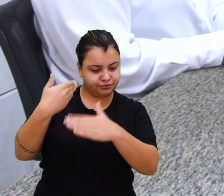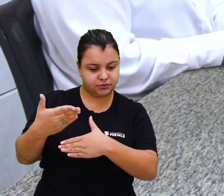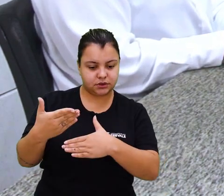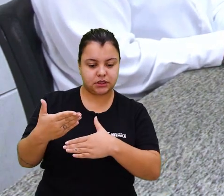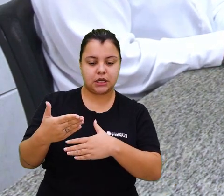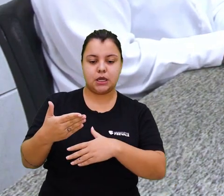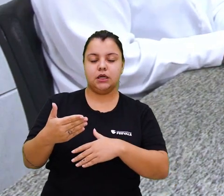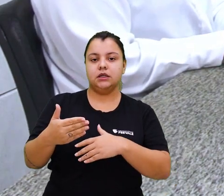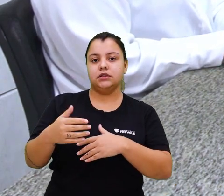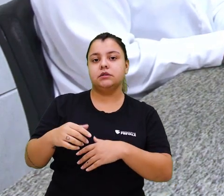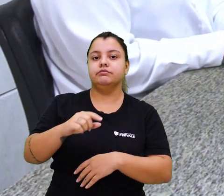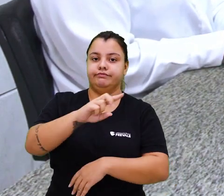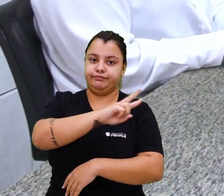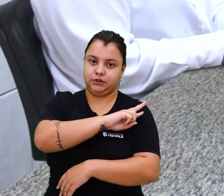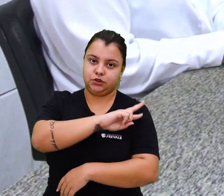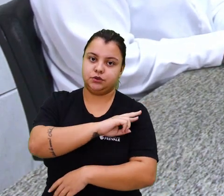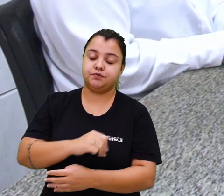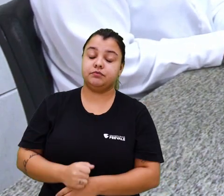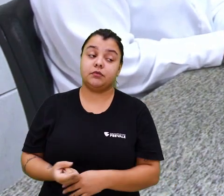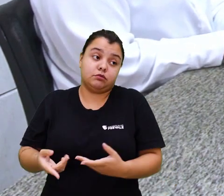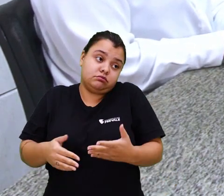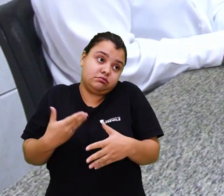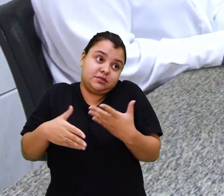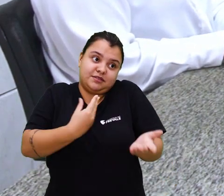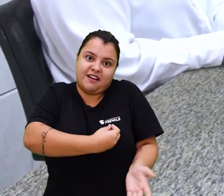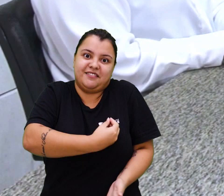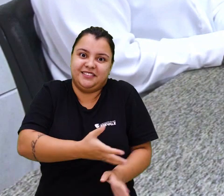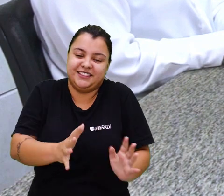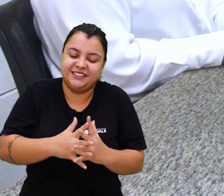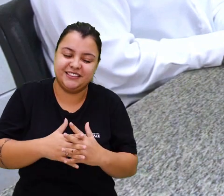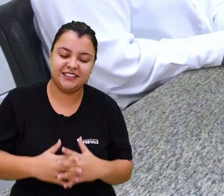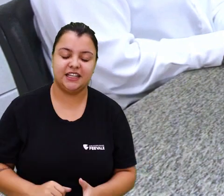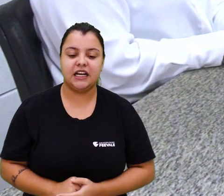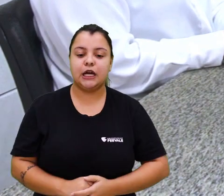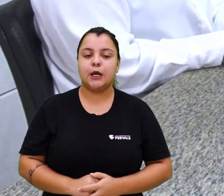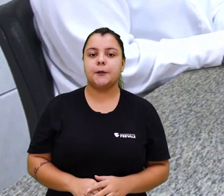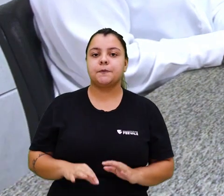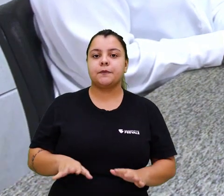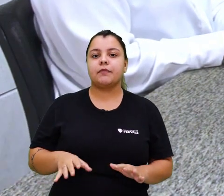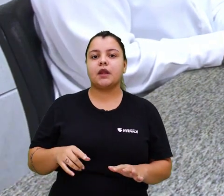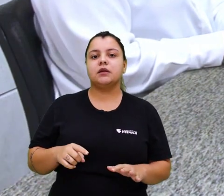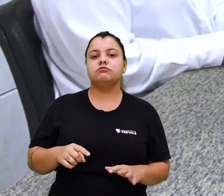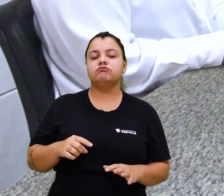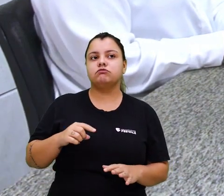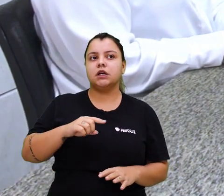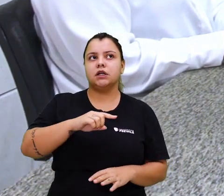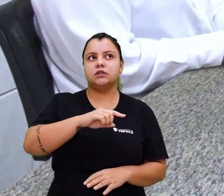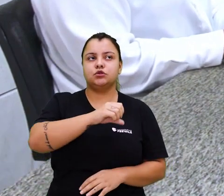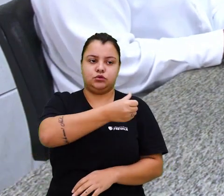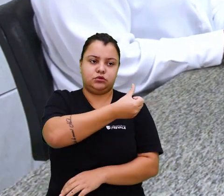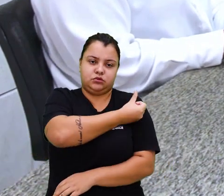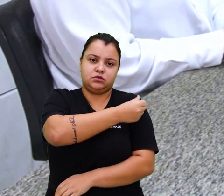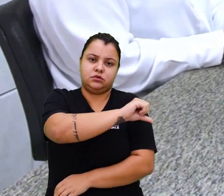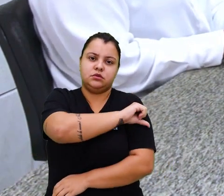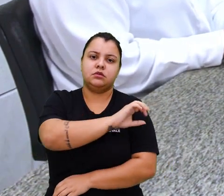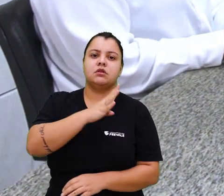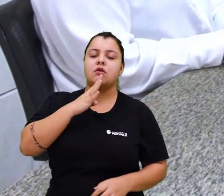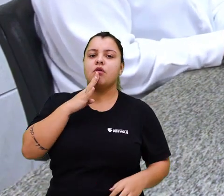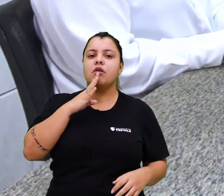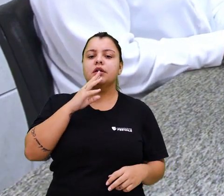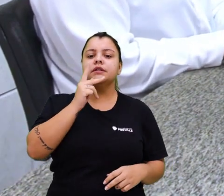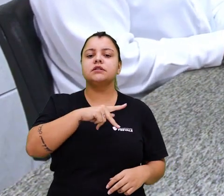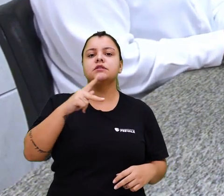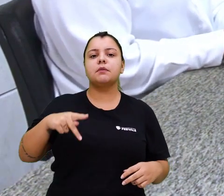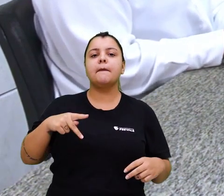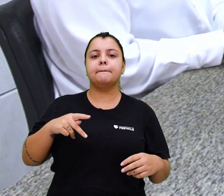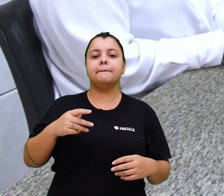fui pra segunda série então foi desse jeito e aí no fundamental eu conheci uma professora de biologia que era muito legal as aulas dela assim